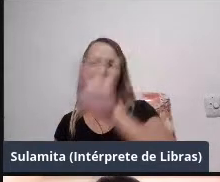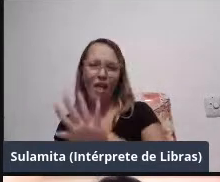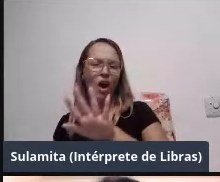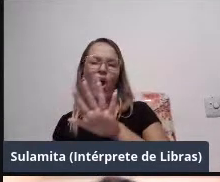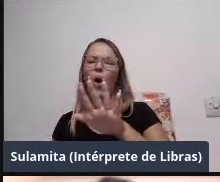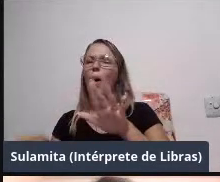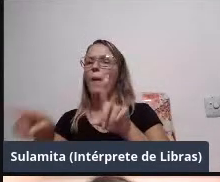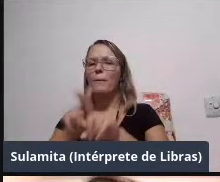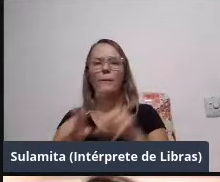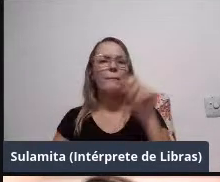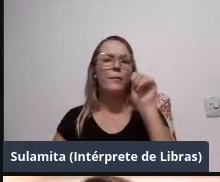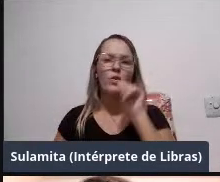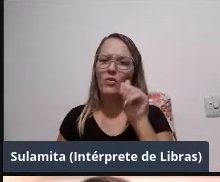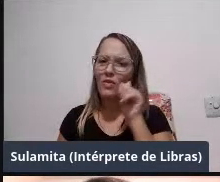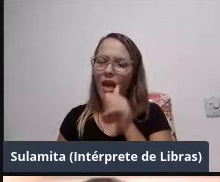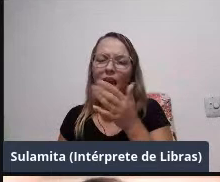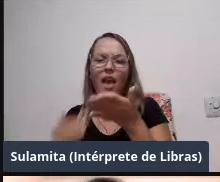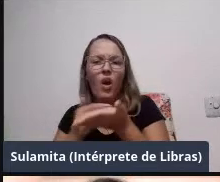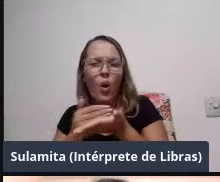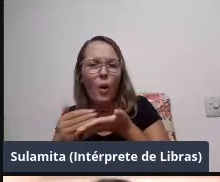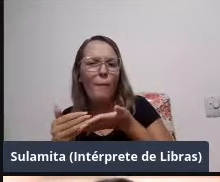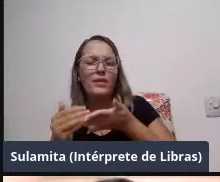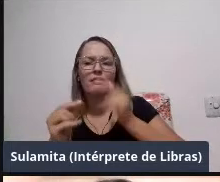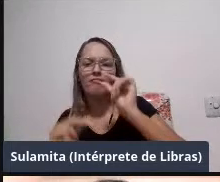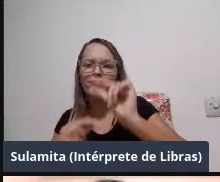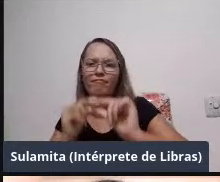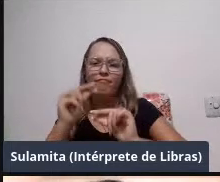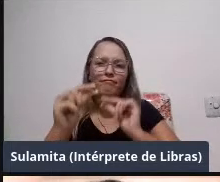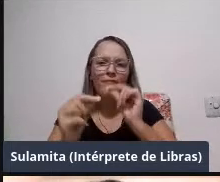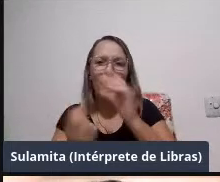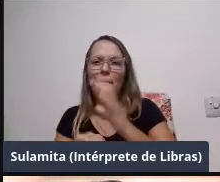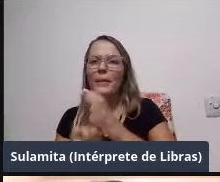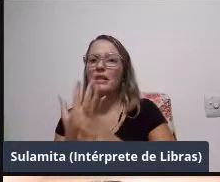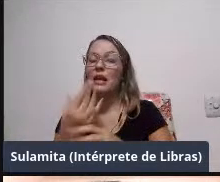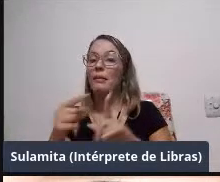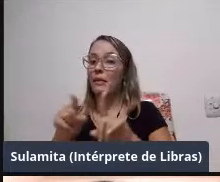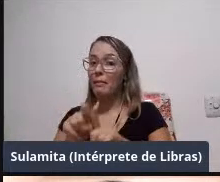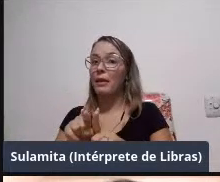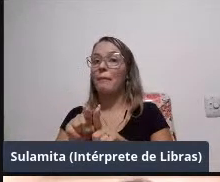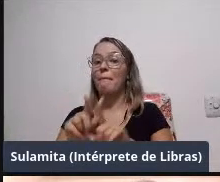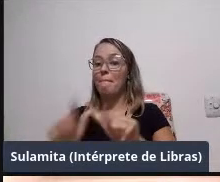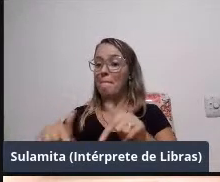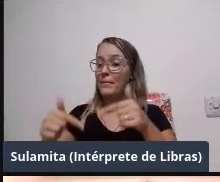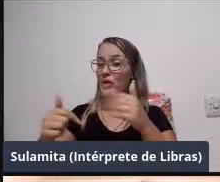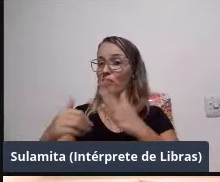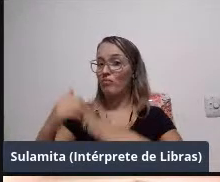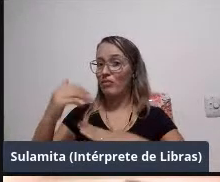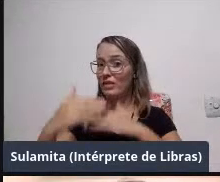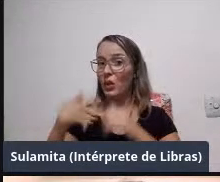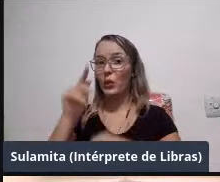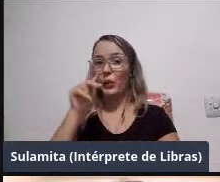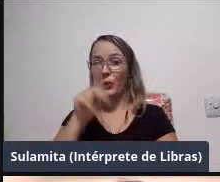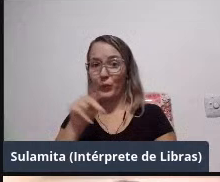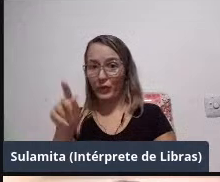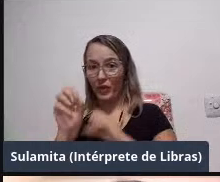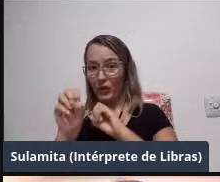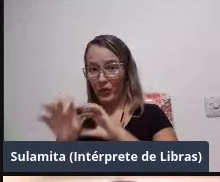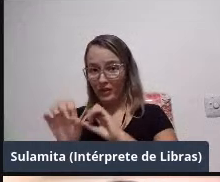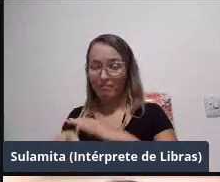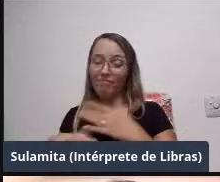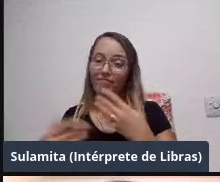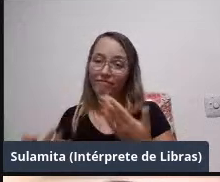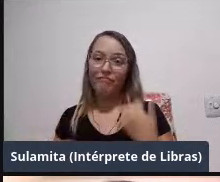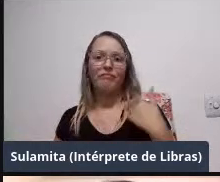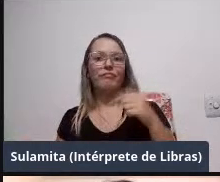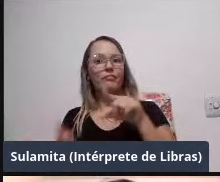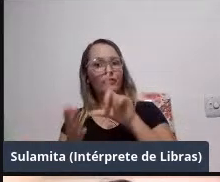que começava lentamente a aparecer. Profissão docente, e aí eu, que já tinha aquele interesse